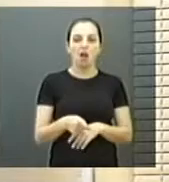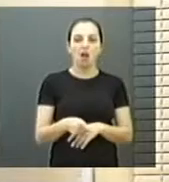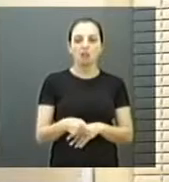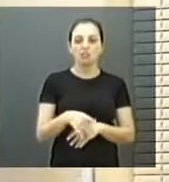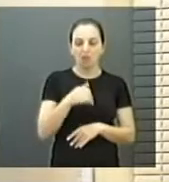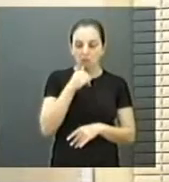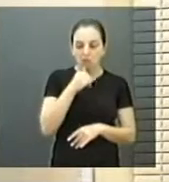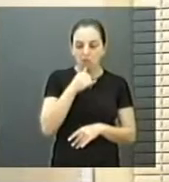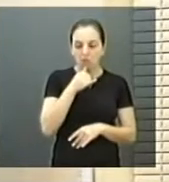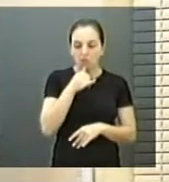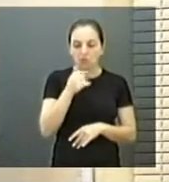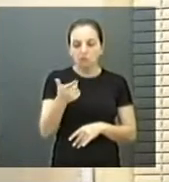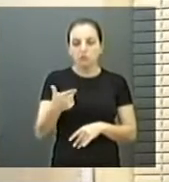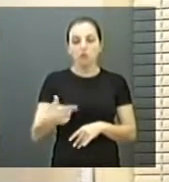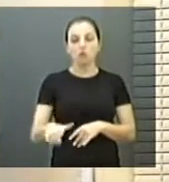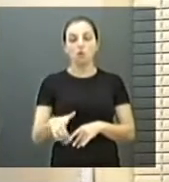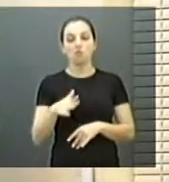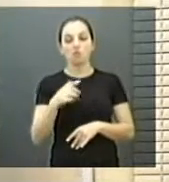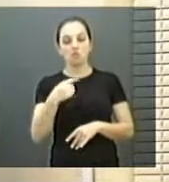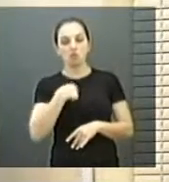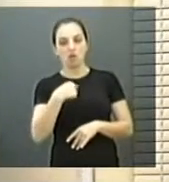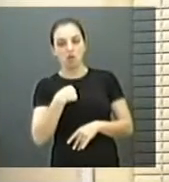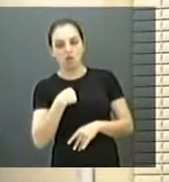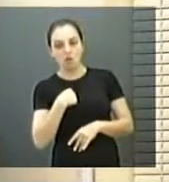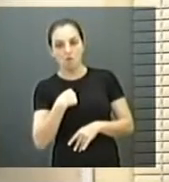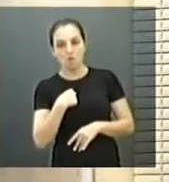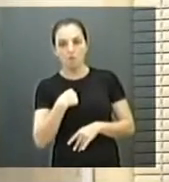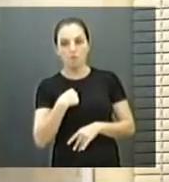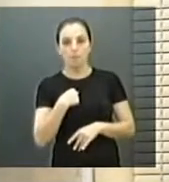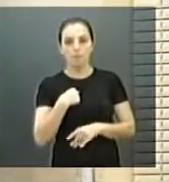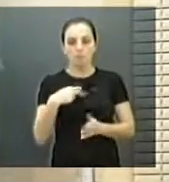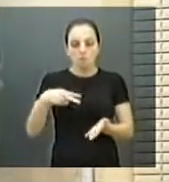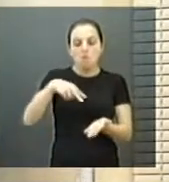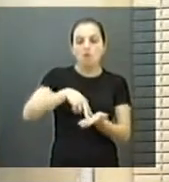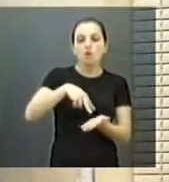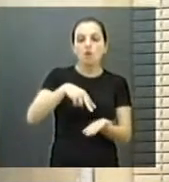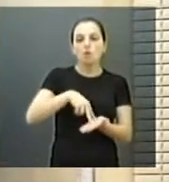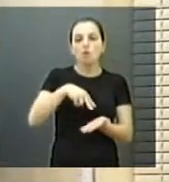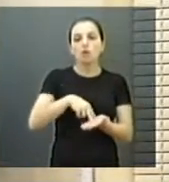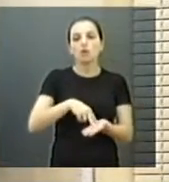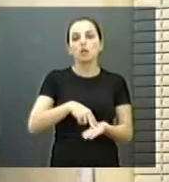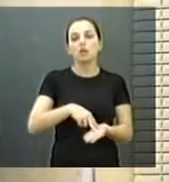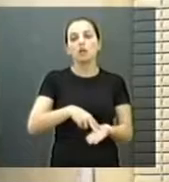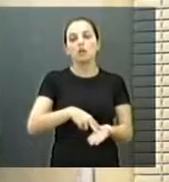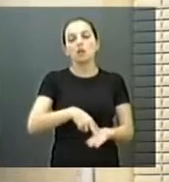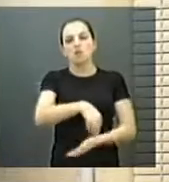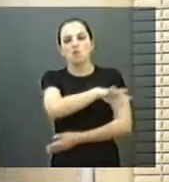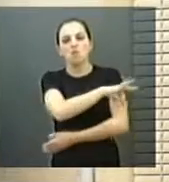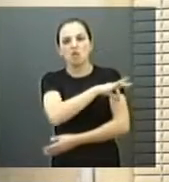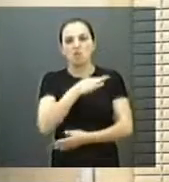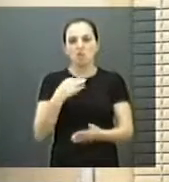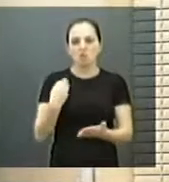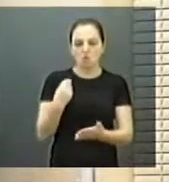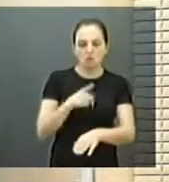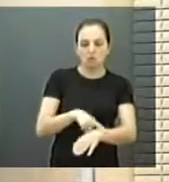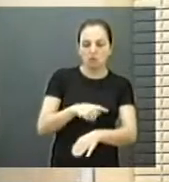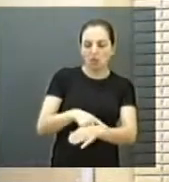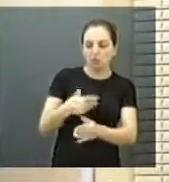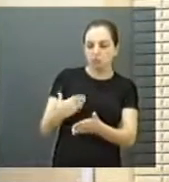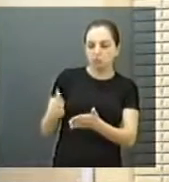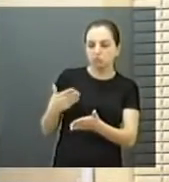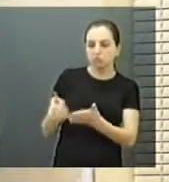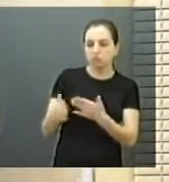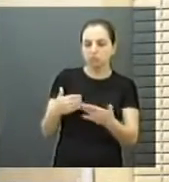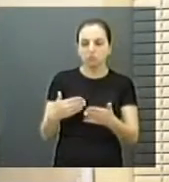vez que este vereador vem aqui, a prefeitura está perdendo tempo para responder em